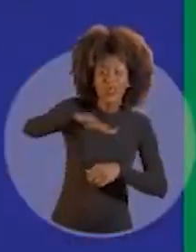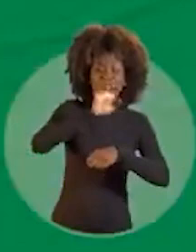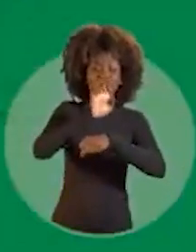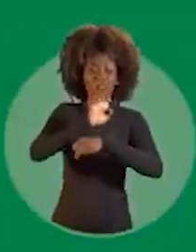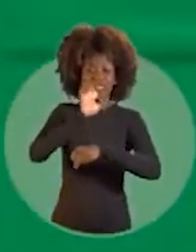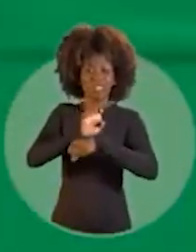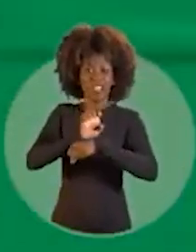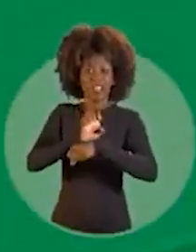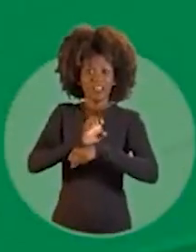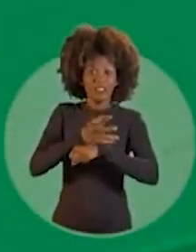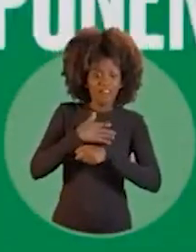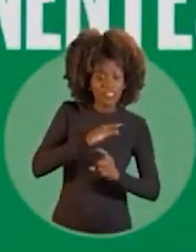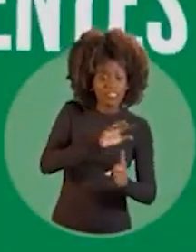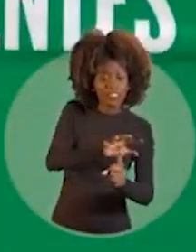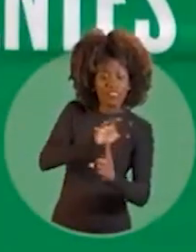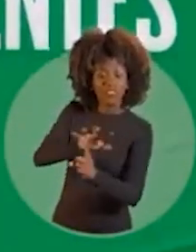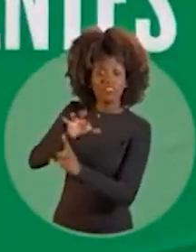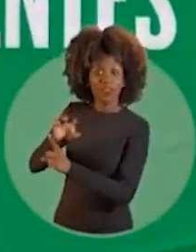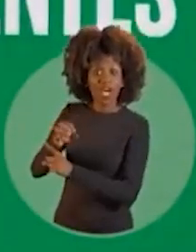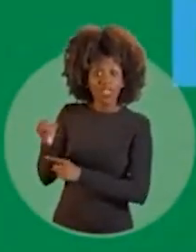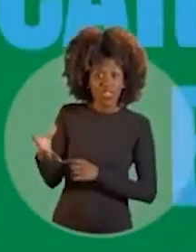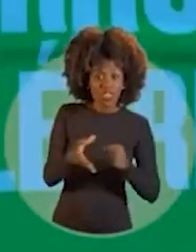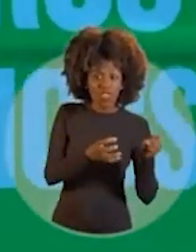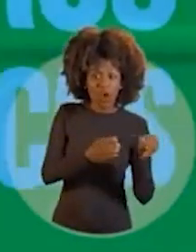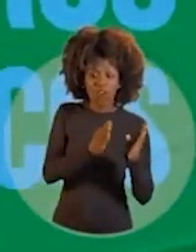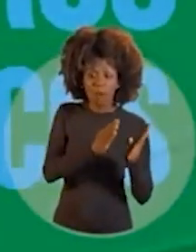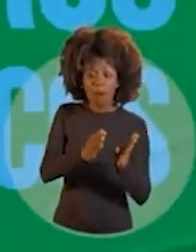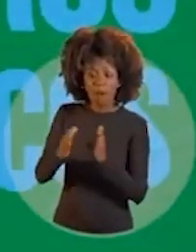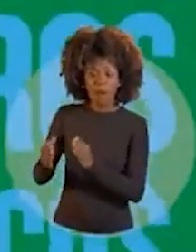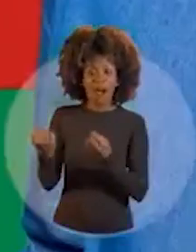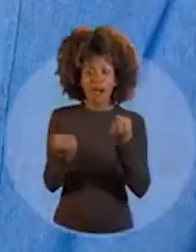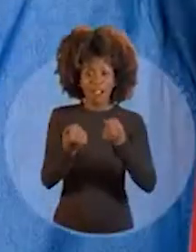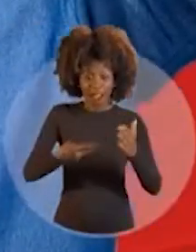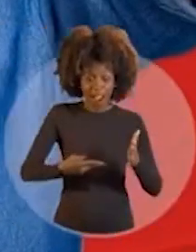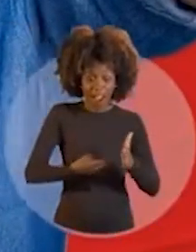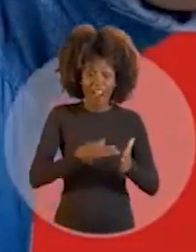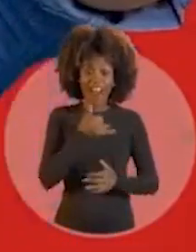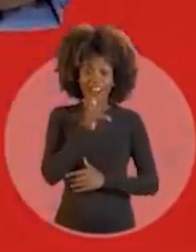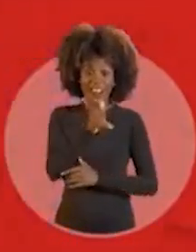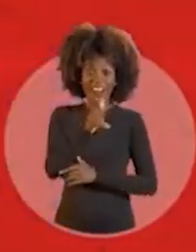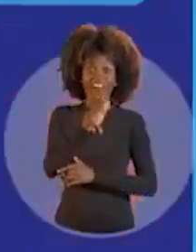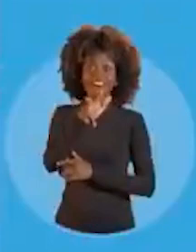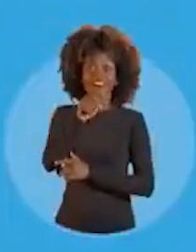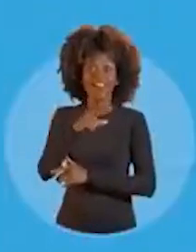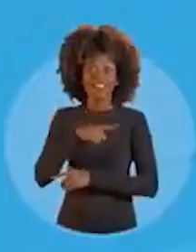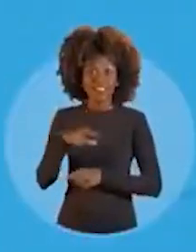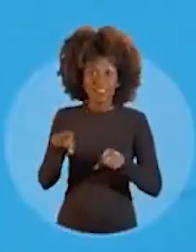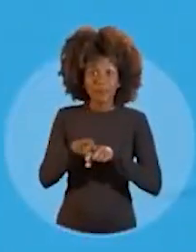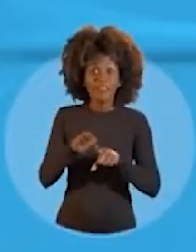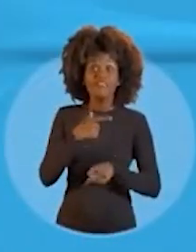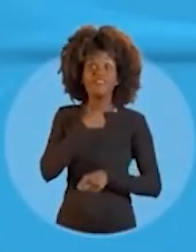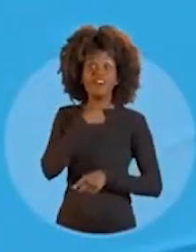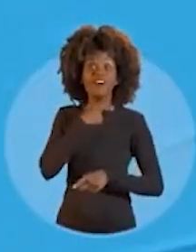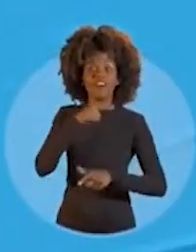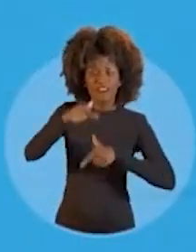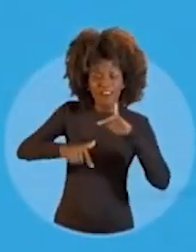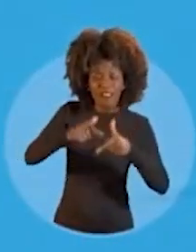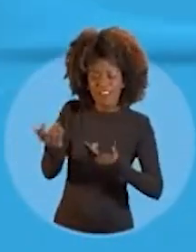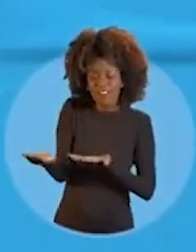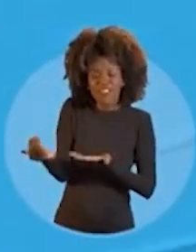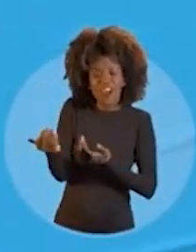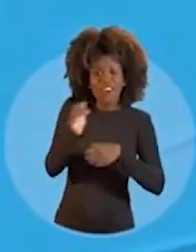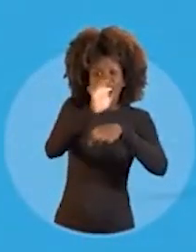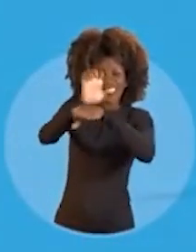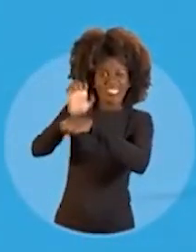Vai incentivar a criação de uma nova cadeia de componentes e carros elétricos e criar mais vagas para jovens de todo o